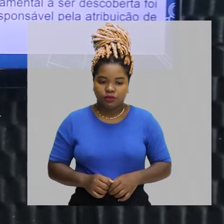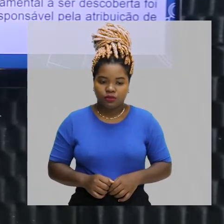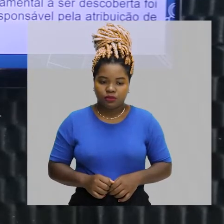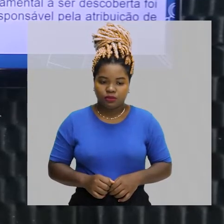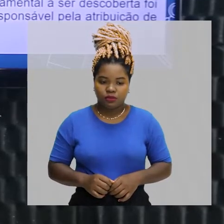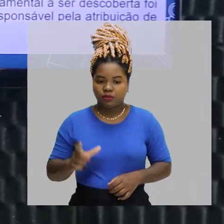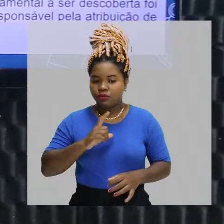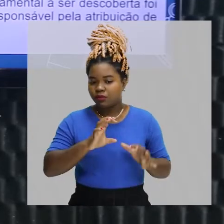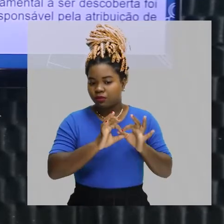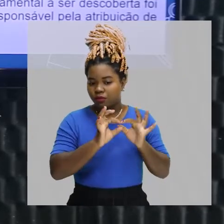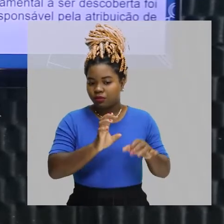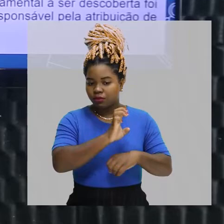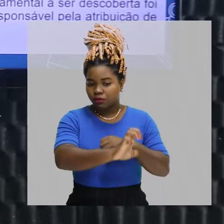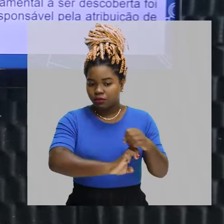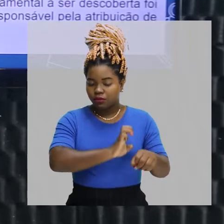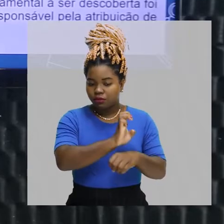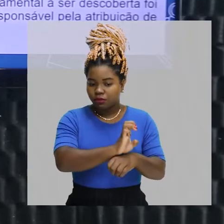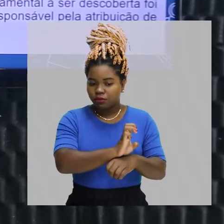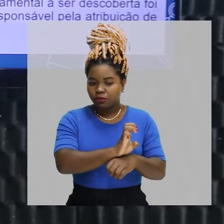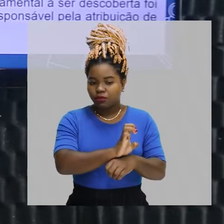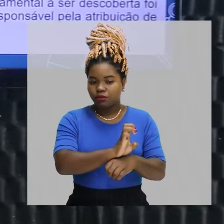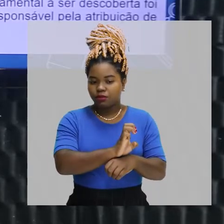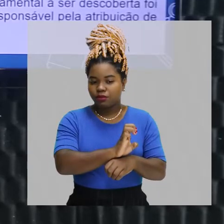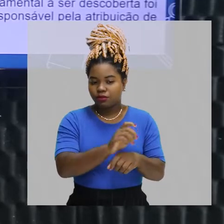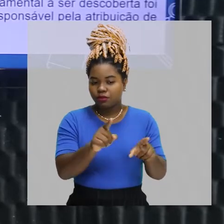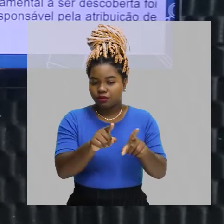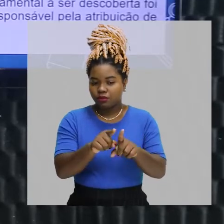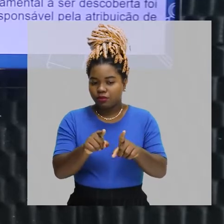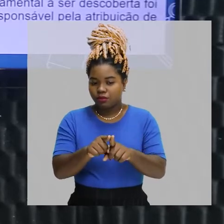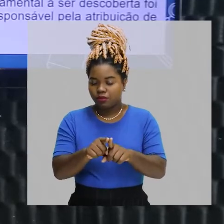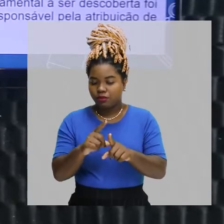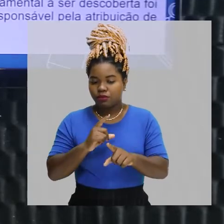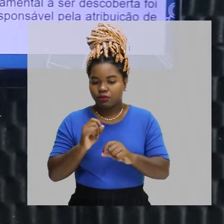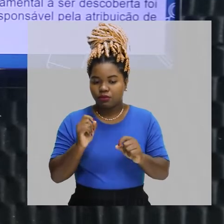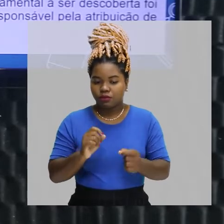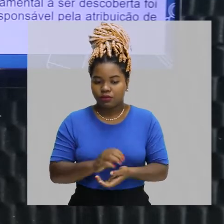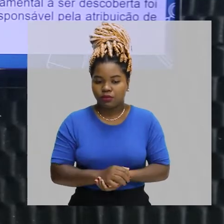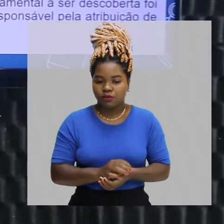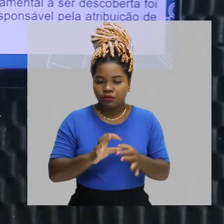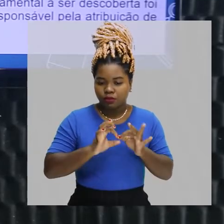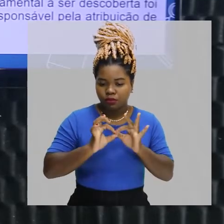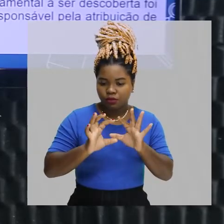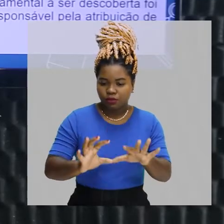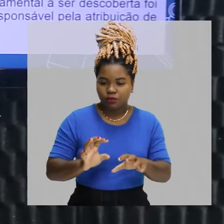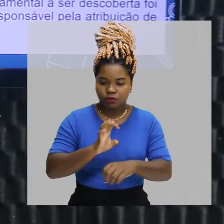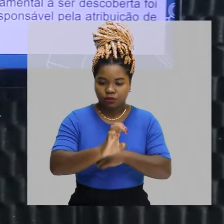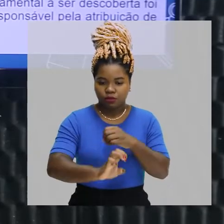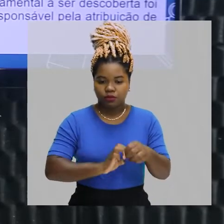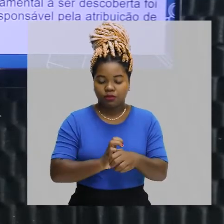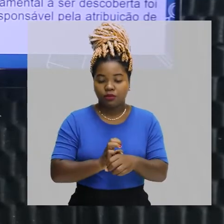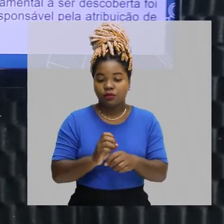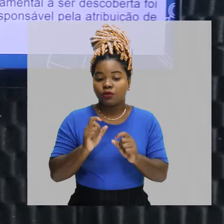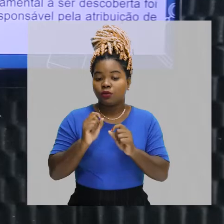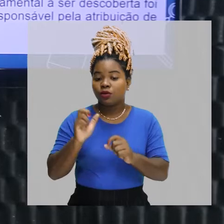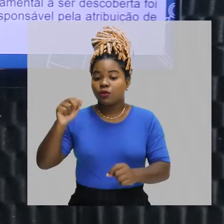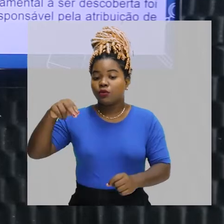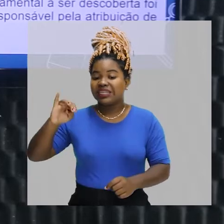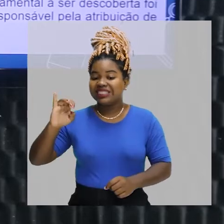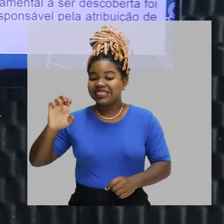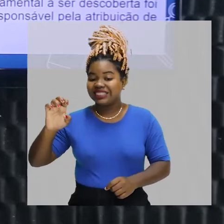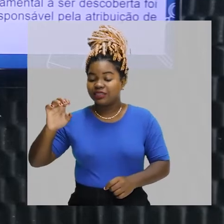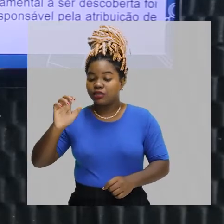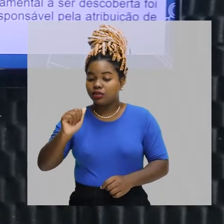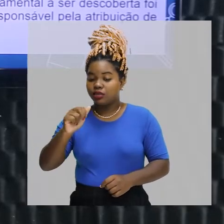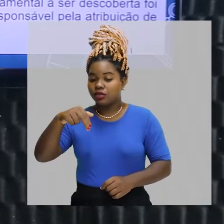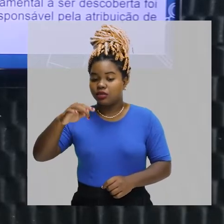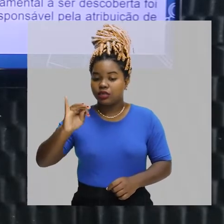a liberação de um elétron, tá ok? E também nós temos, ali na liberação desse elétron, a liberação de um antineutrino, tá